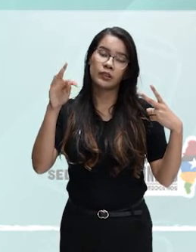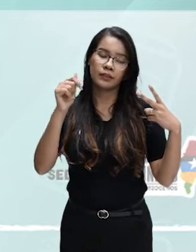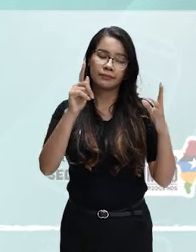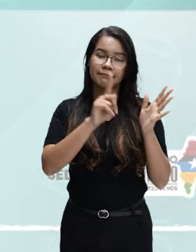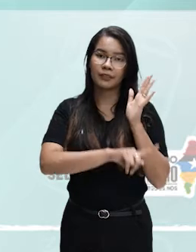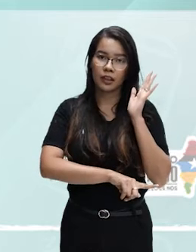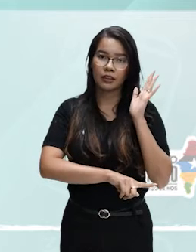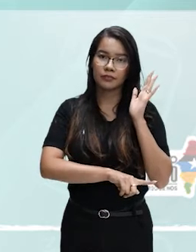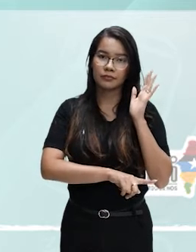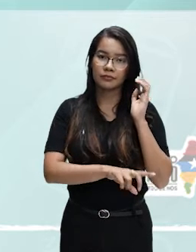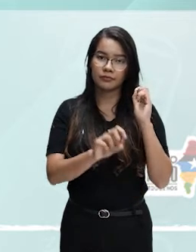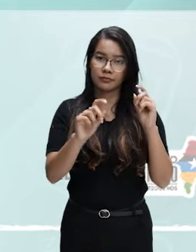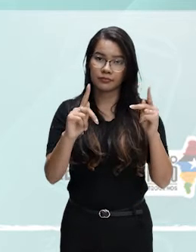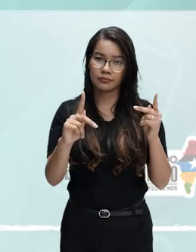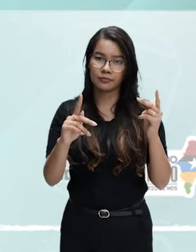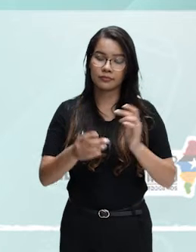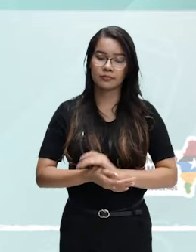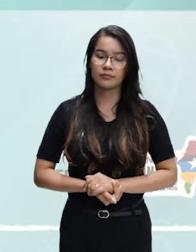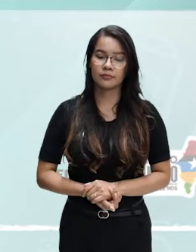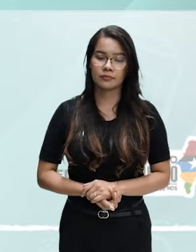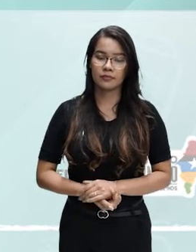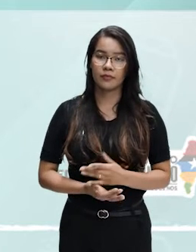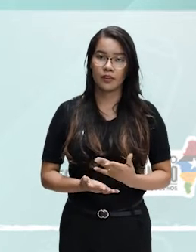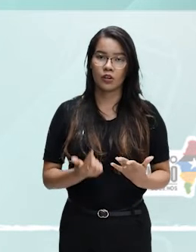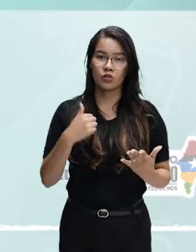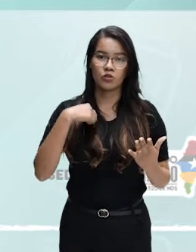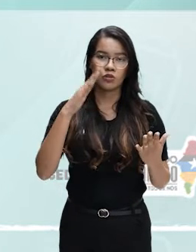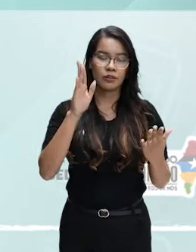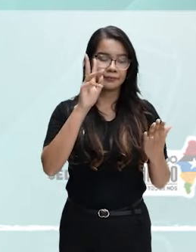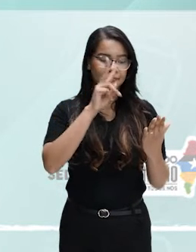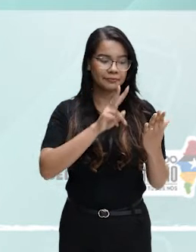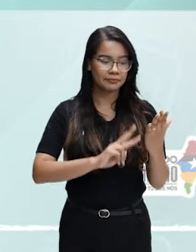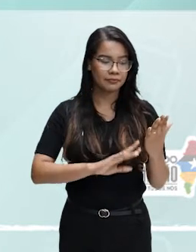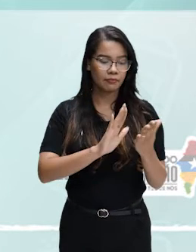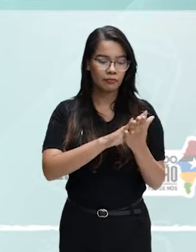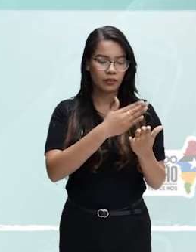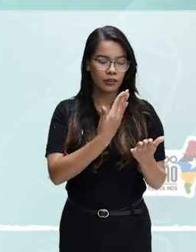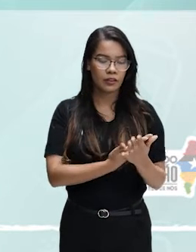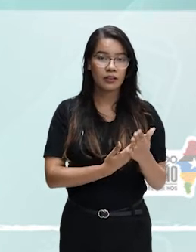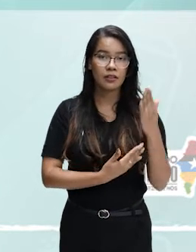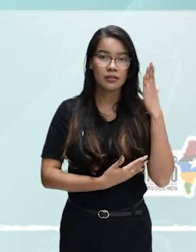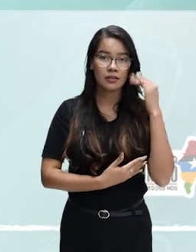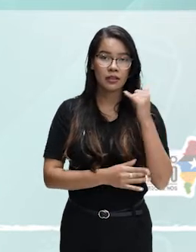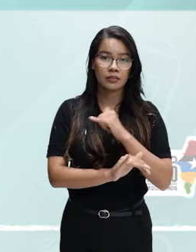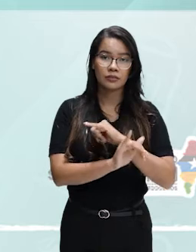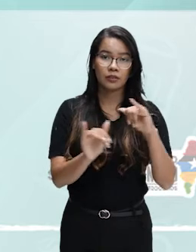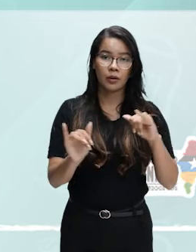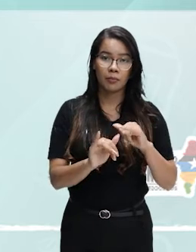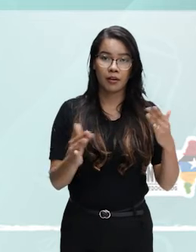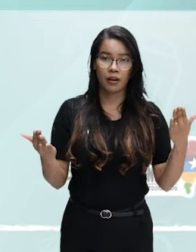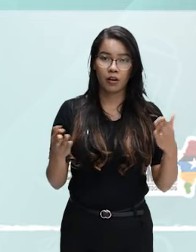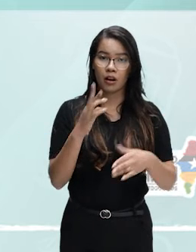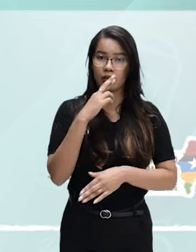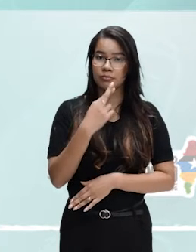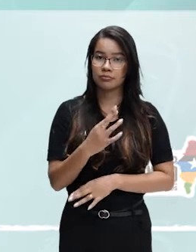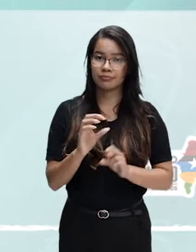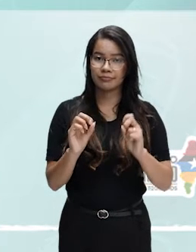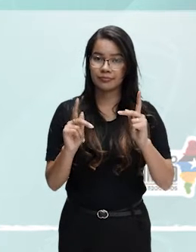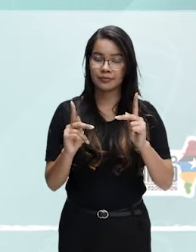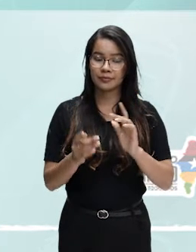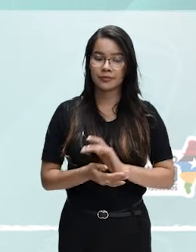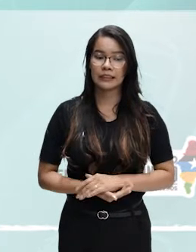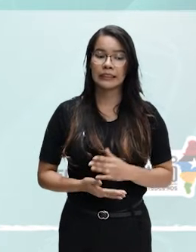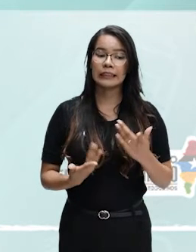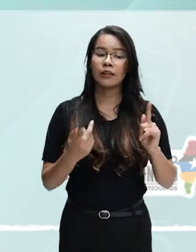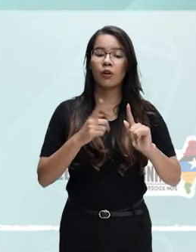TM. Li o texto, interpretei, sei as informações, vamos lá. O